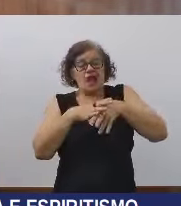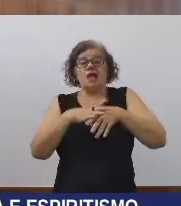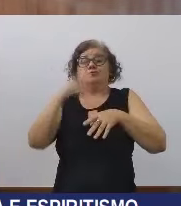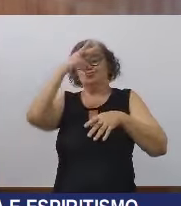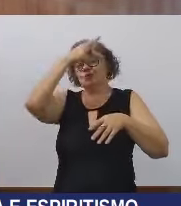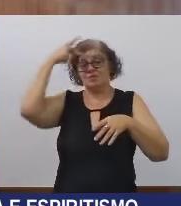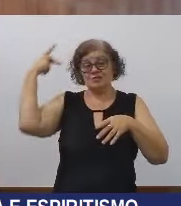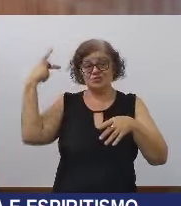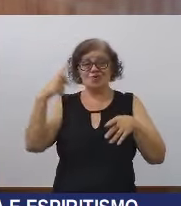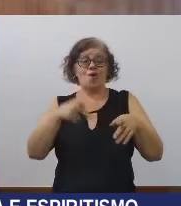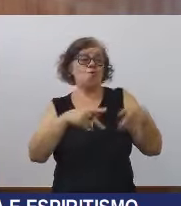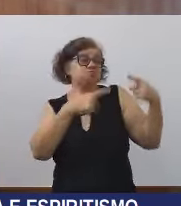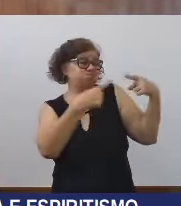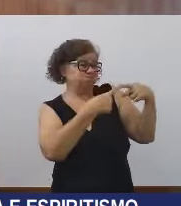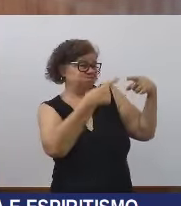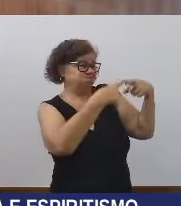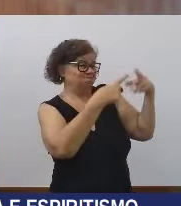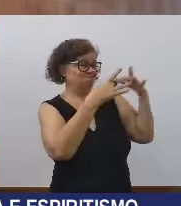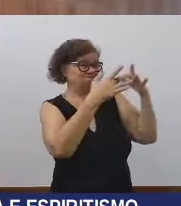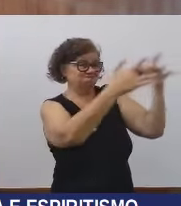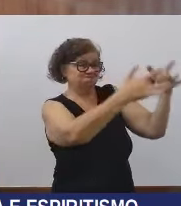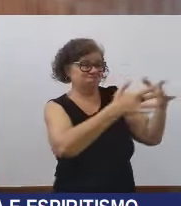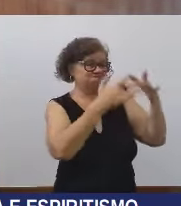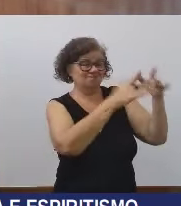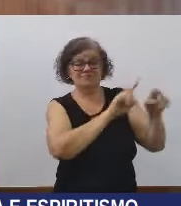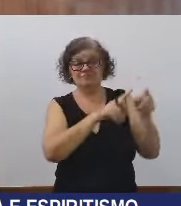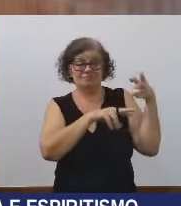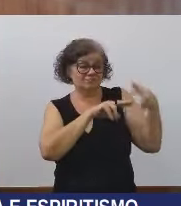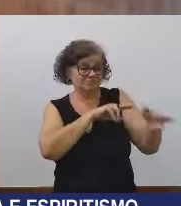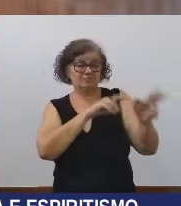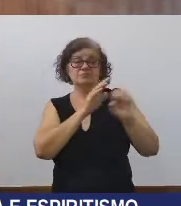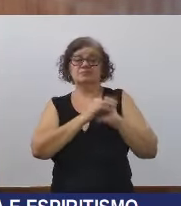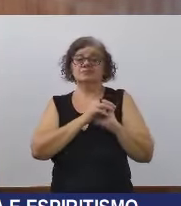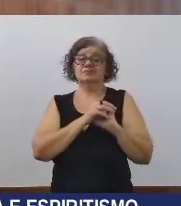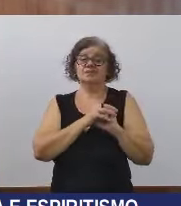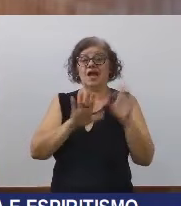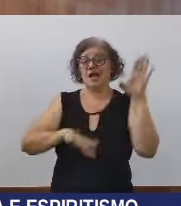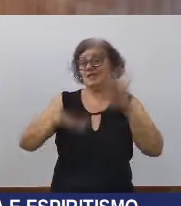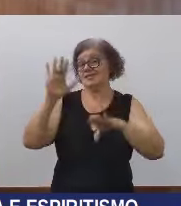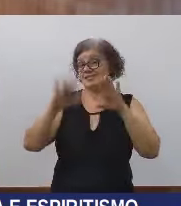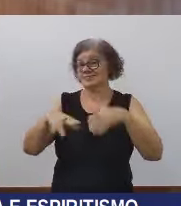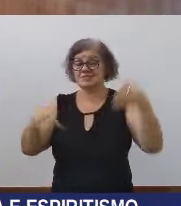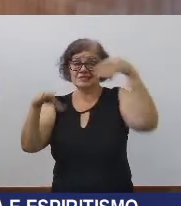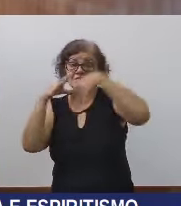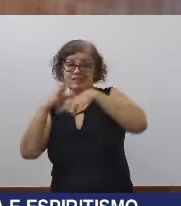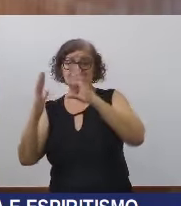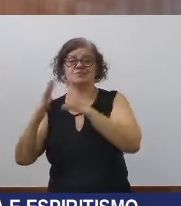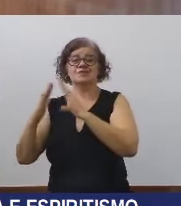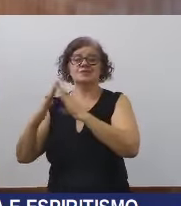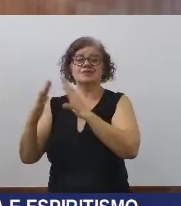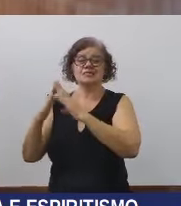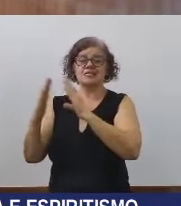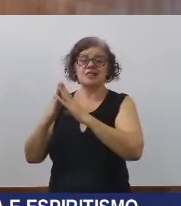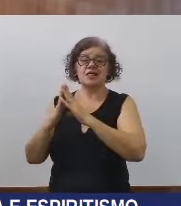nosso vagão e passou a conviver conosco, que não raras vezes está dentro do nosso mesmo